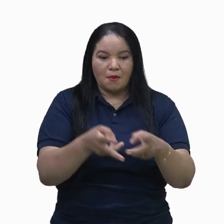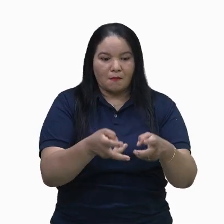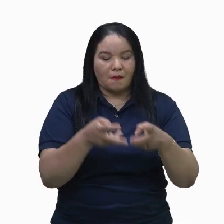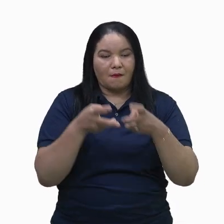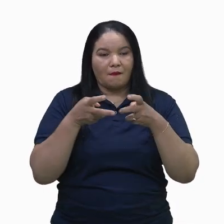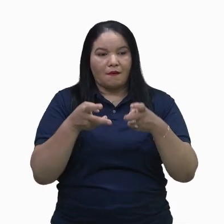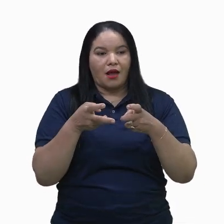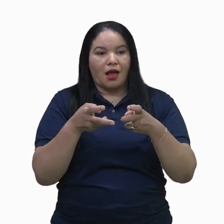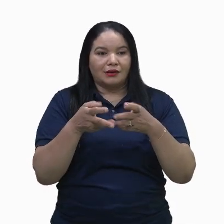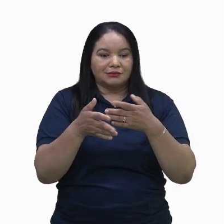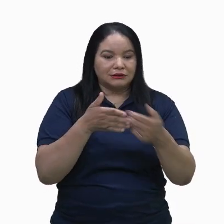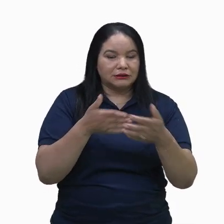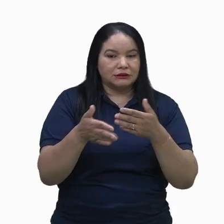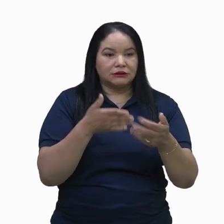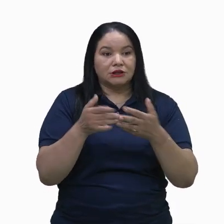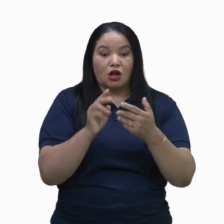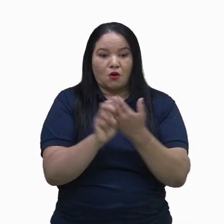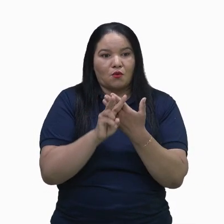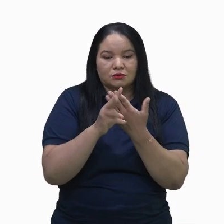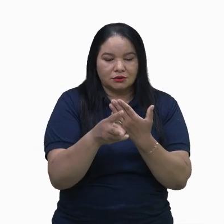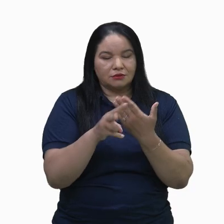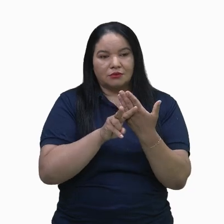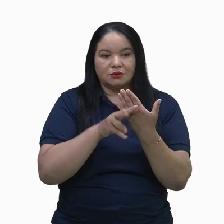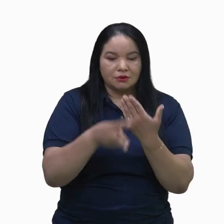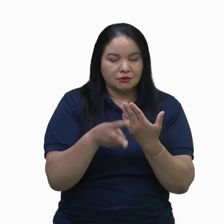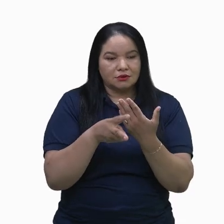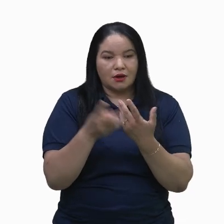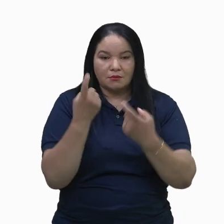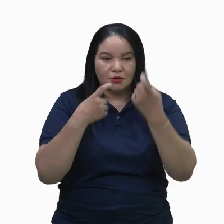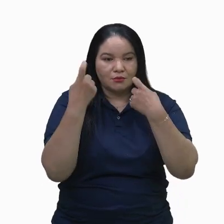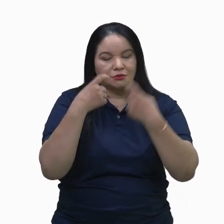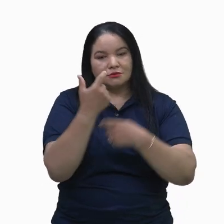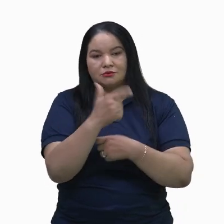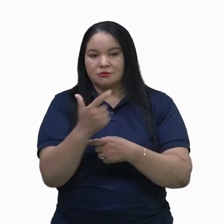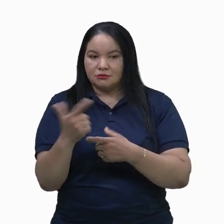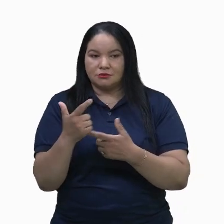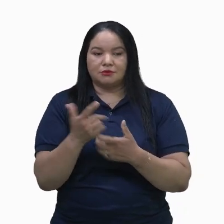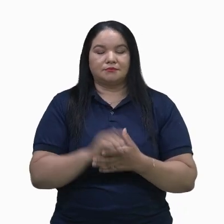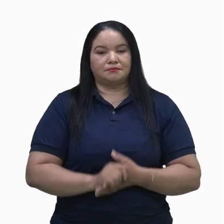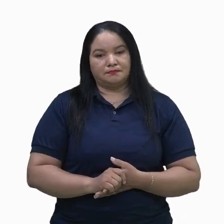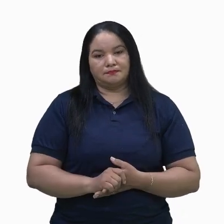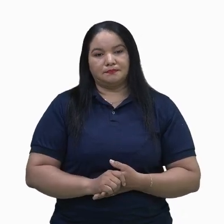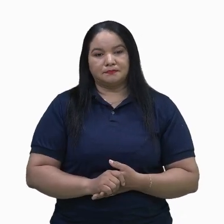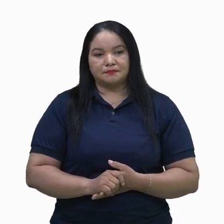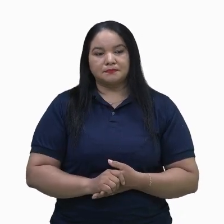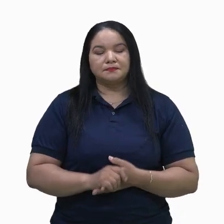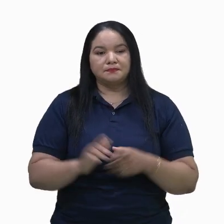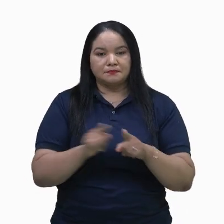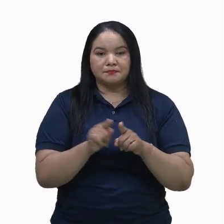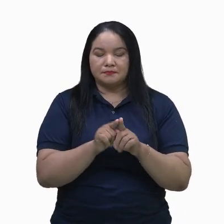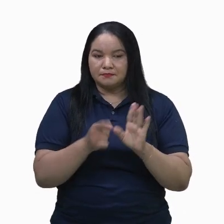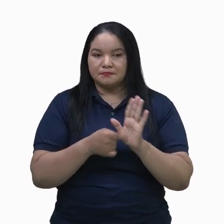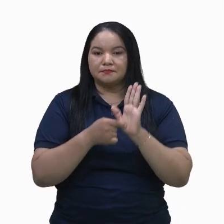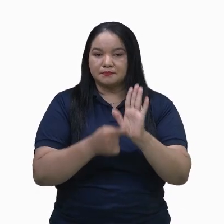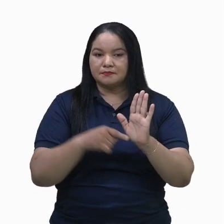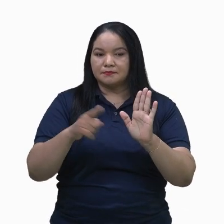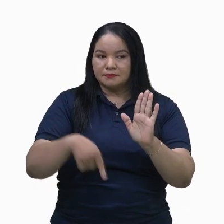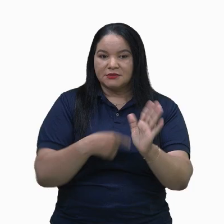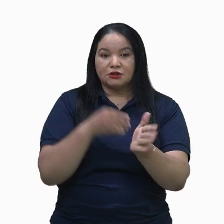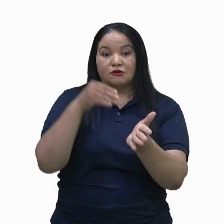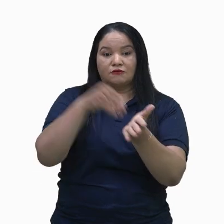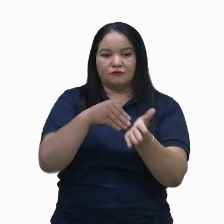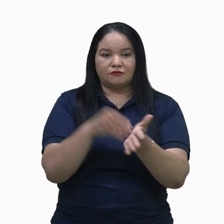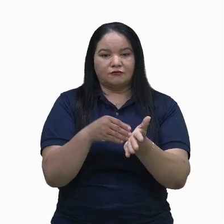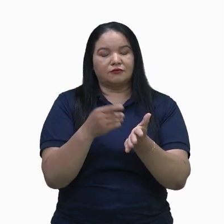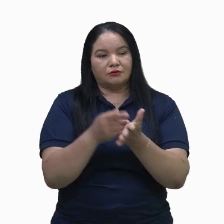sofrimento e as consequências que são trazidas, né, por essa exploração. Então eles vão revelar justamente essa falha na nossa